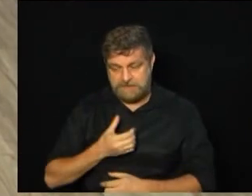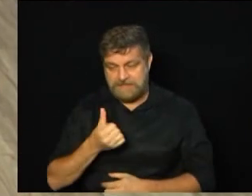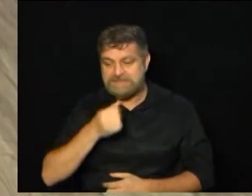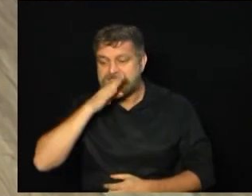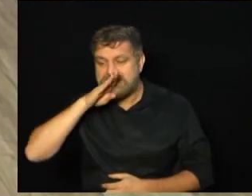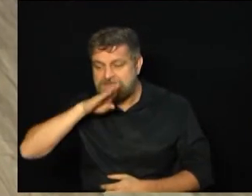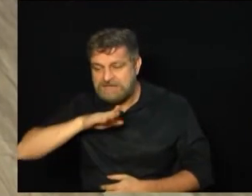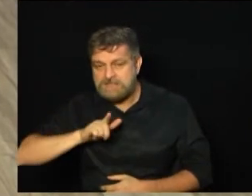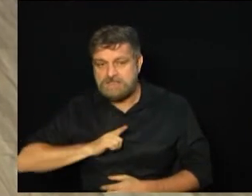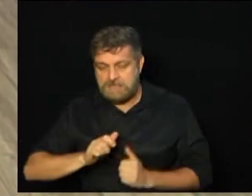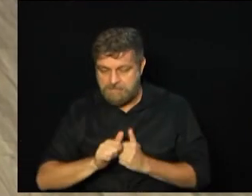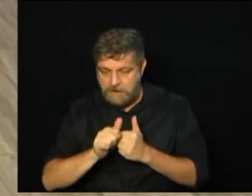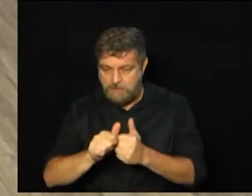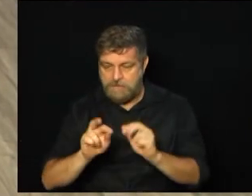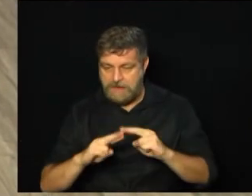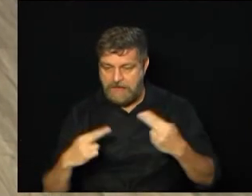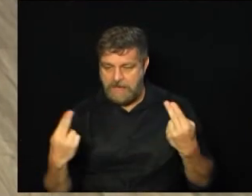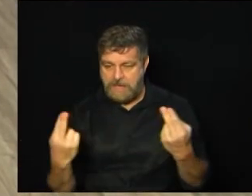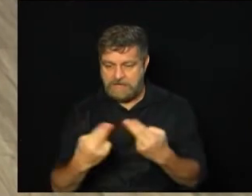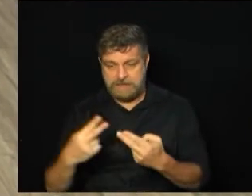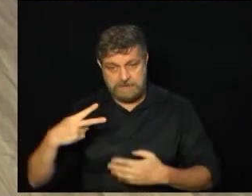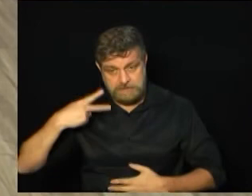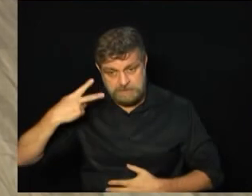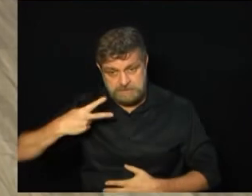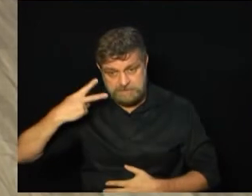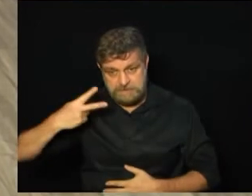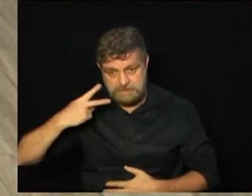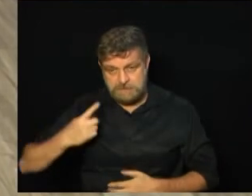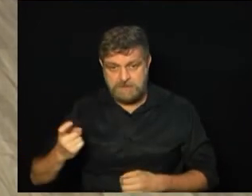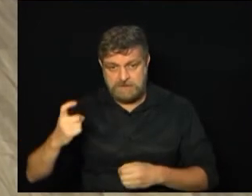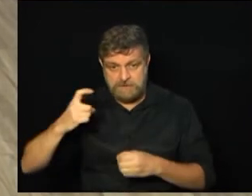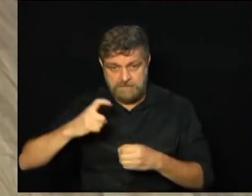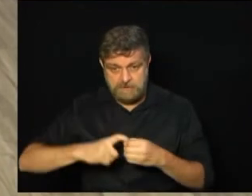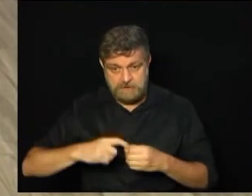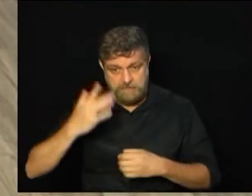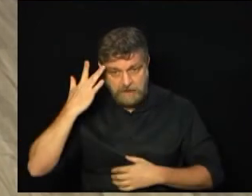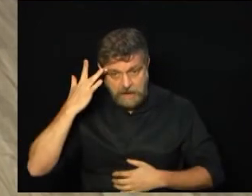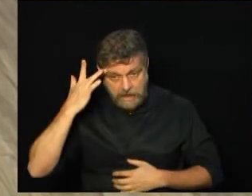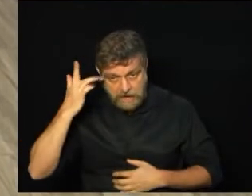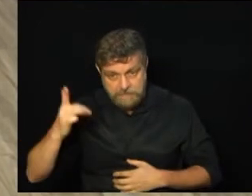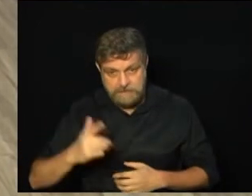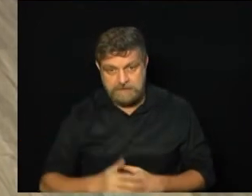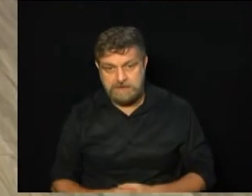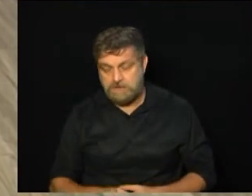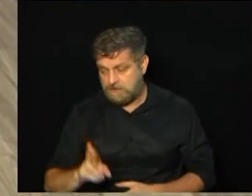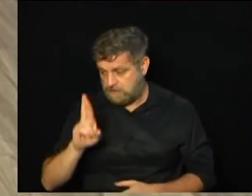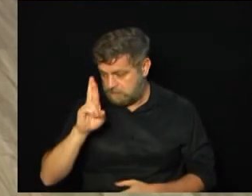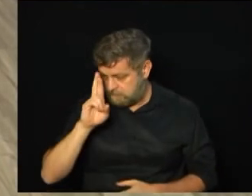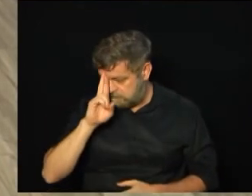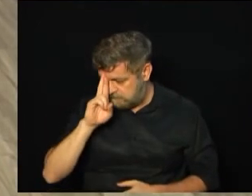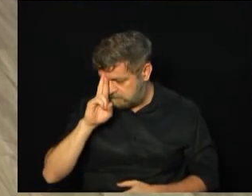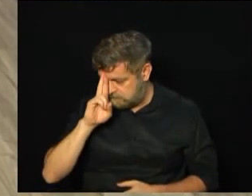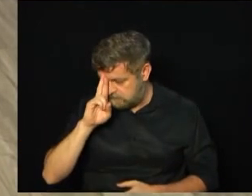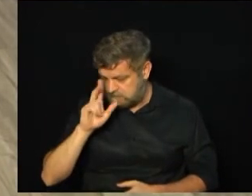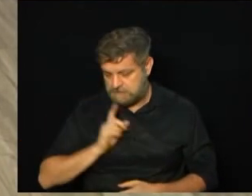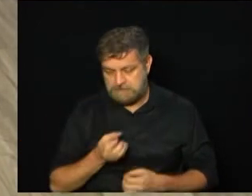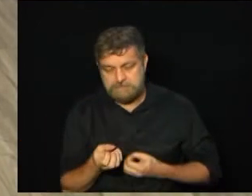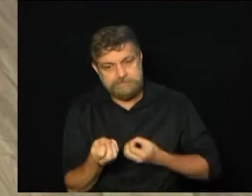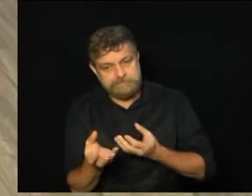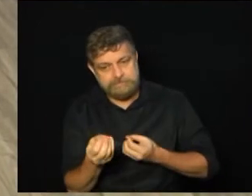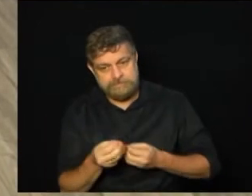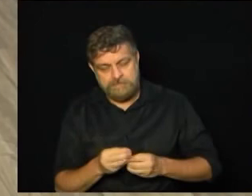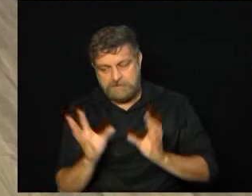tarde, você acompanha a reunião ordinária e nós voltamos amanhã, ao meio-dia, contando para você